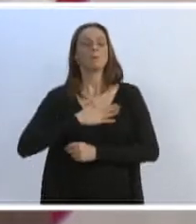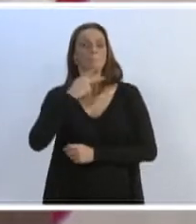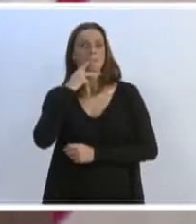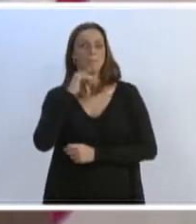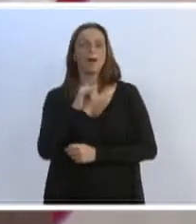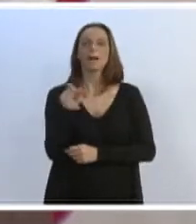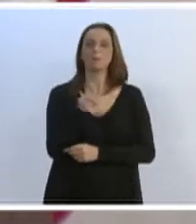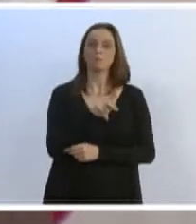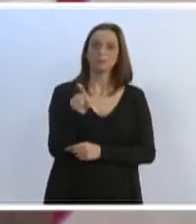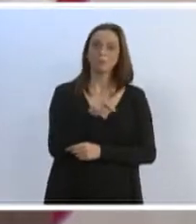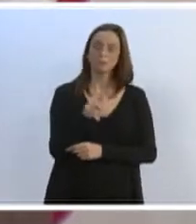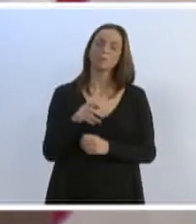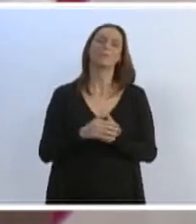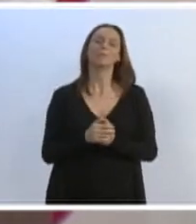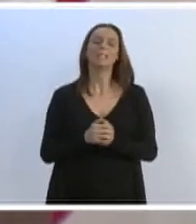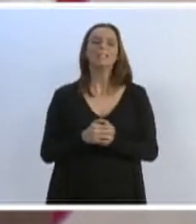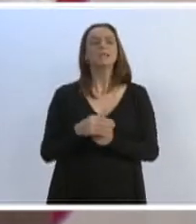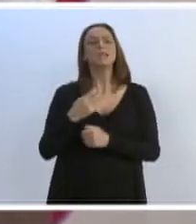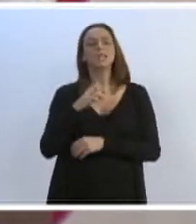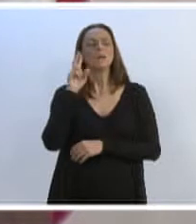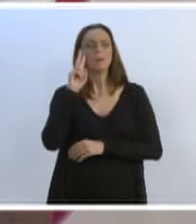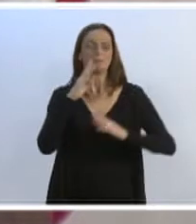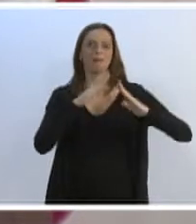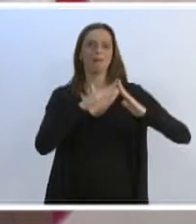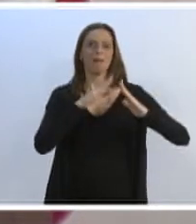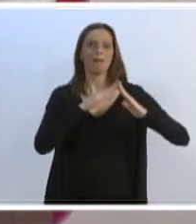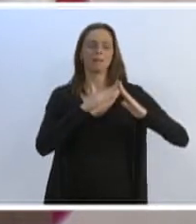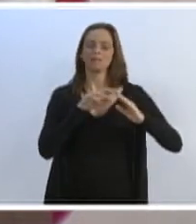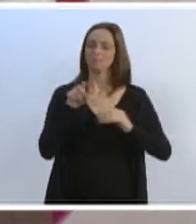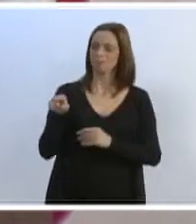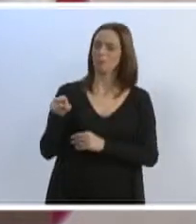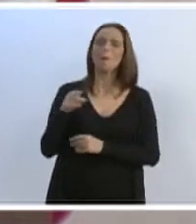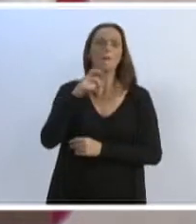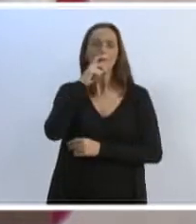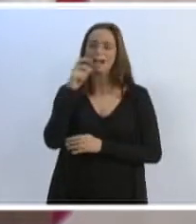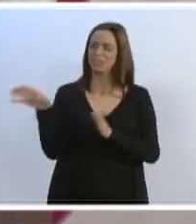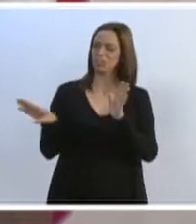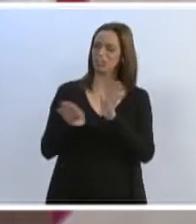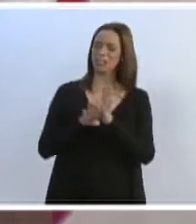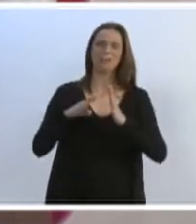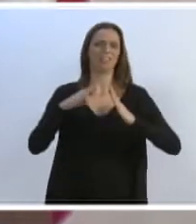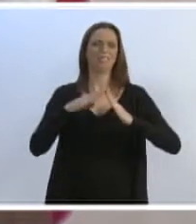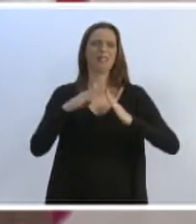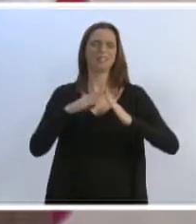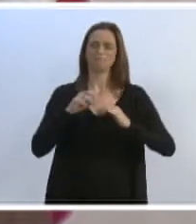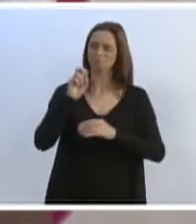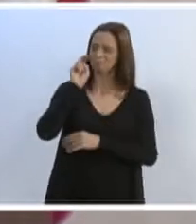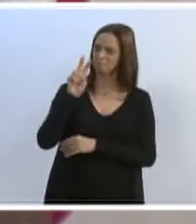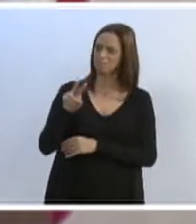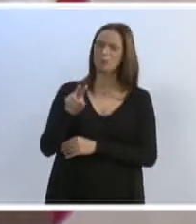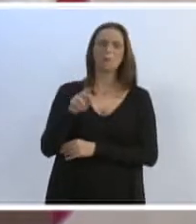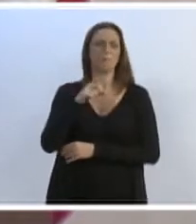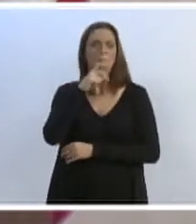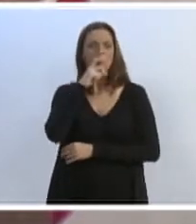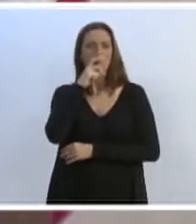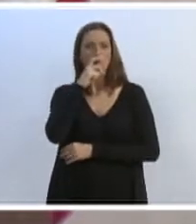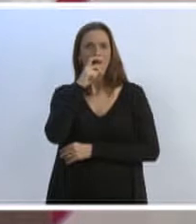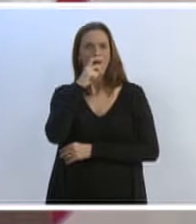vivendo em comunidade se não conseguissem compartilhar e partilhar dessa história comum que os definia. A revista Blumenau em Cadernos